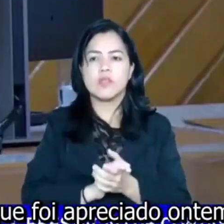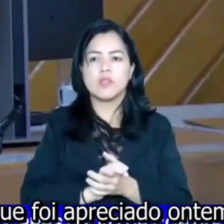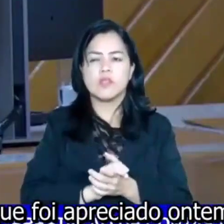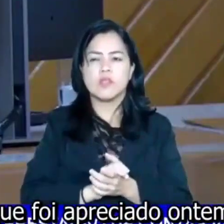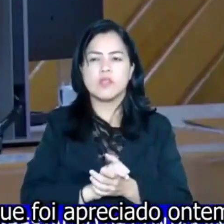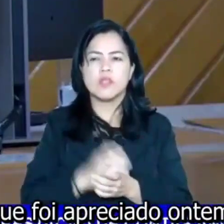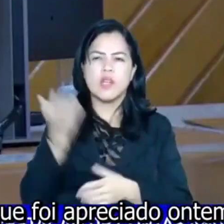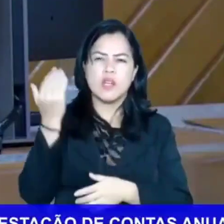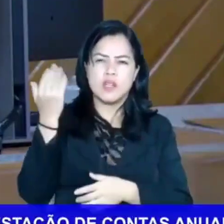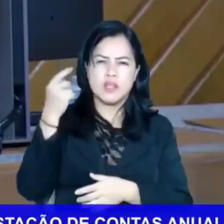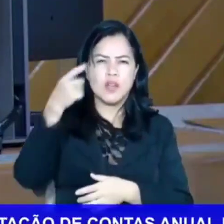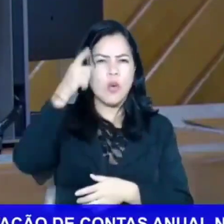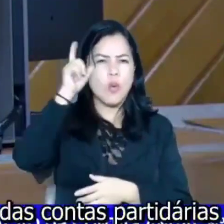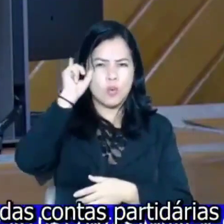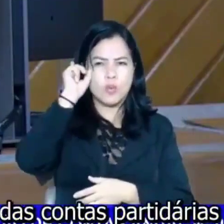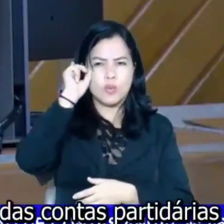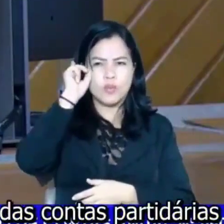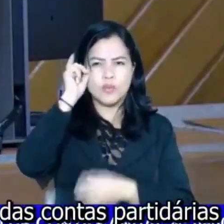foi apreciado ontem